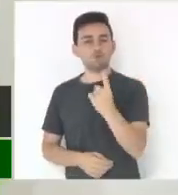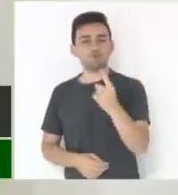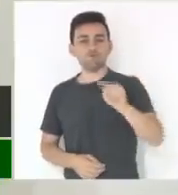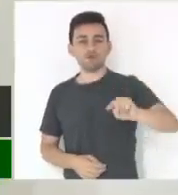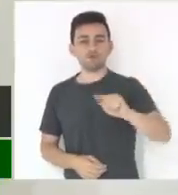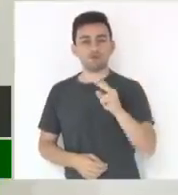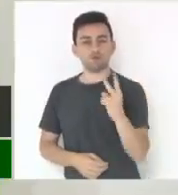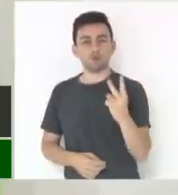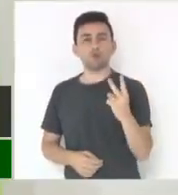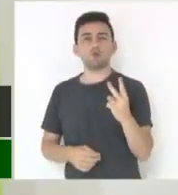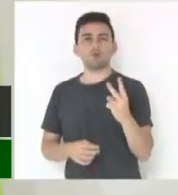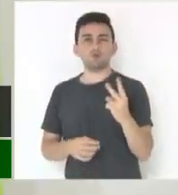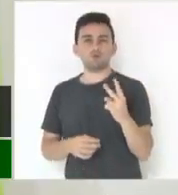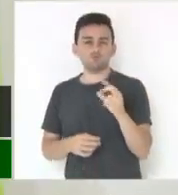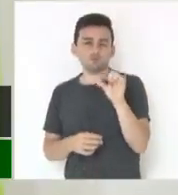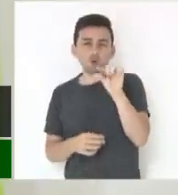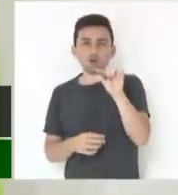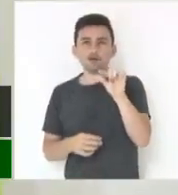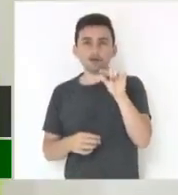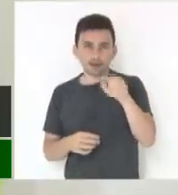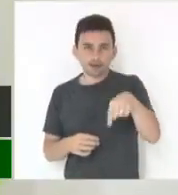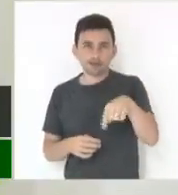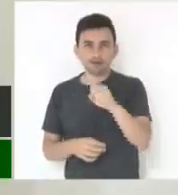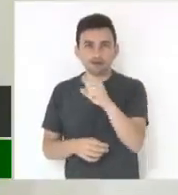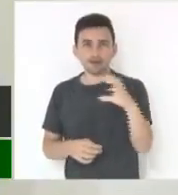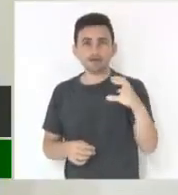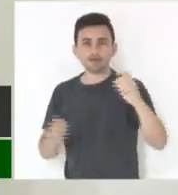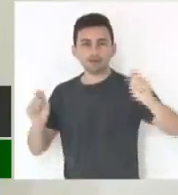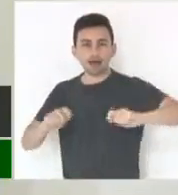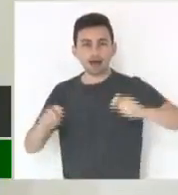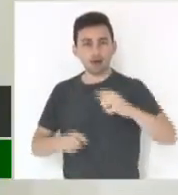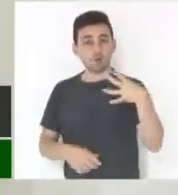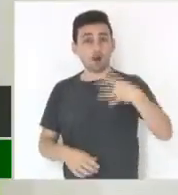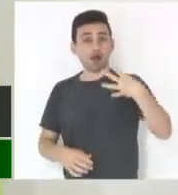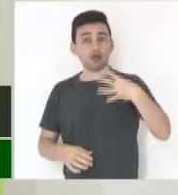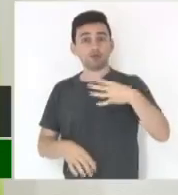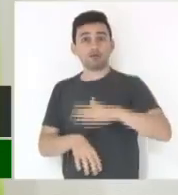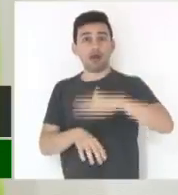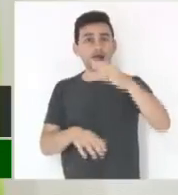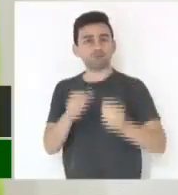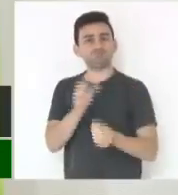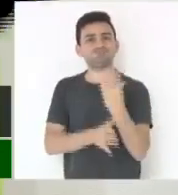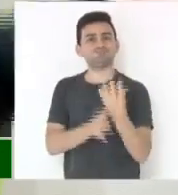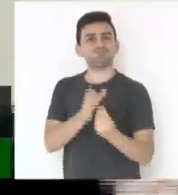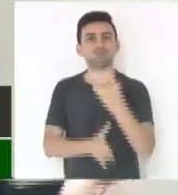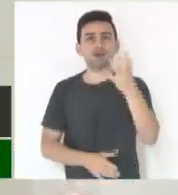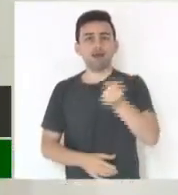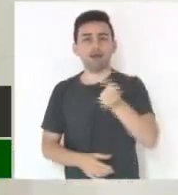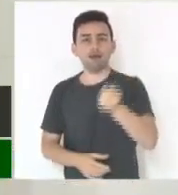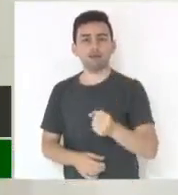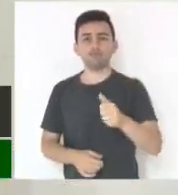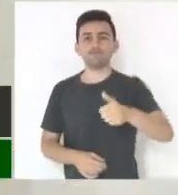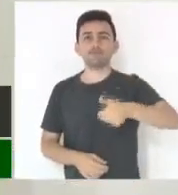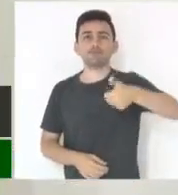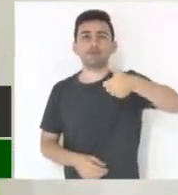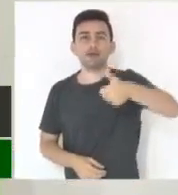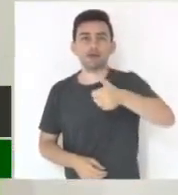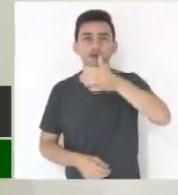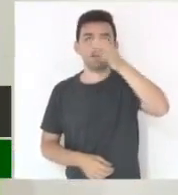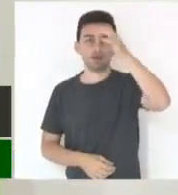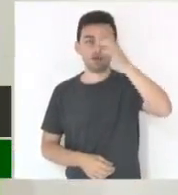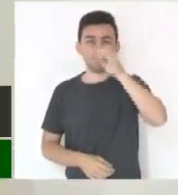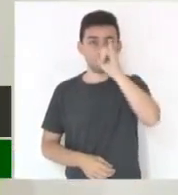1,2% do território nacional, é o quarto maior produtor de leite, é o primeiro de suíno, de